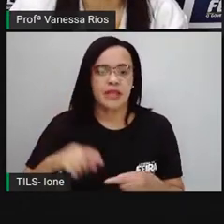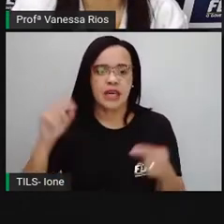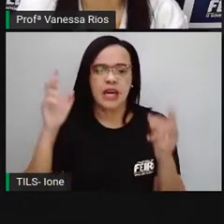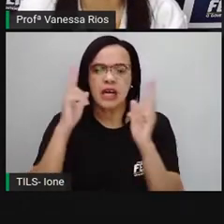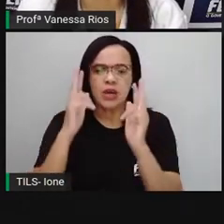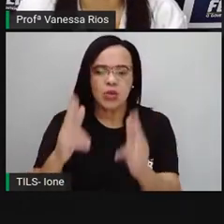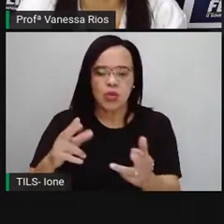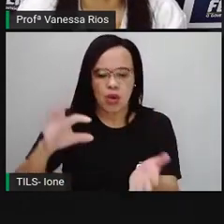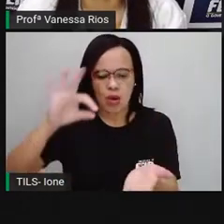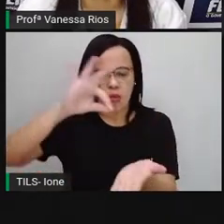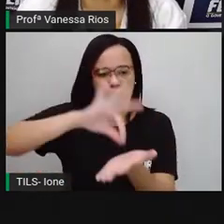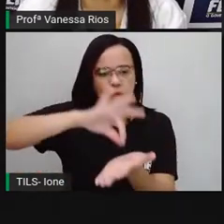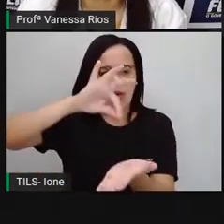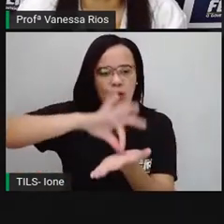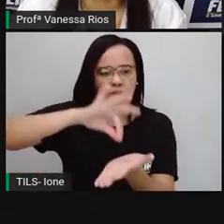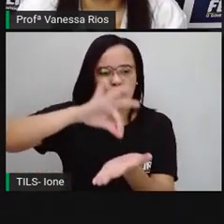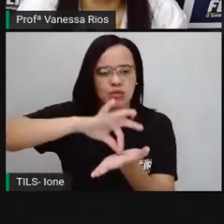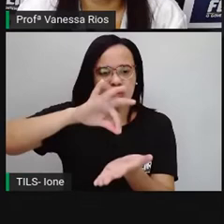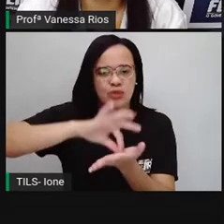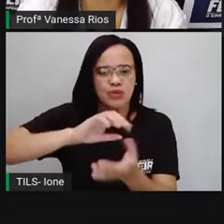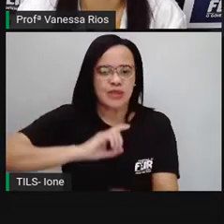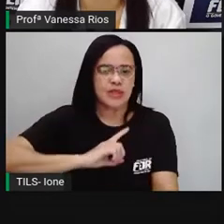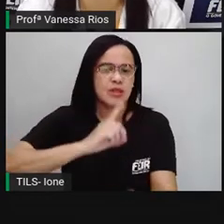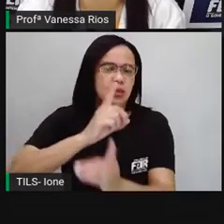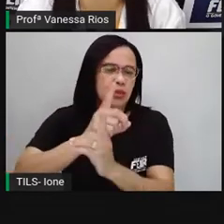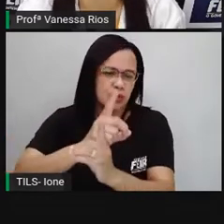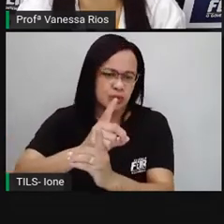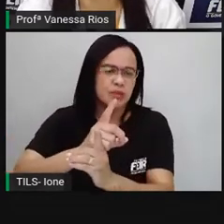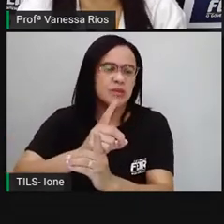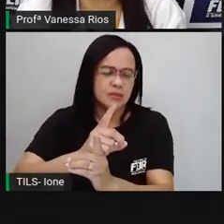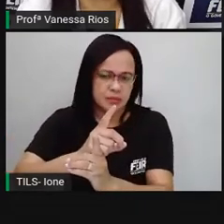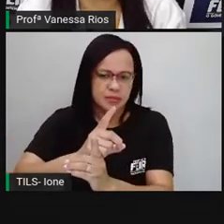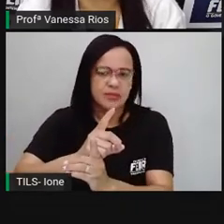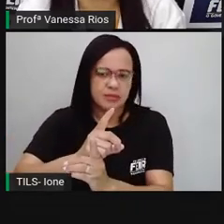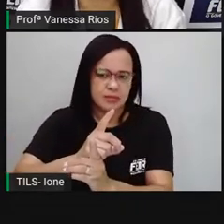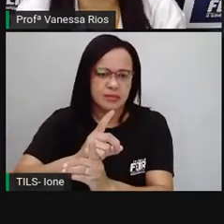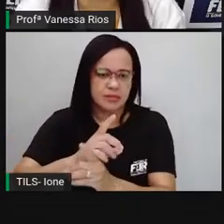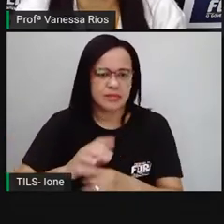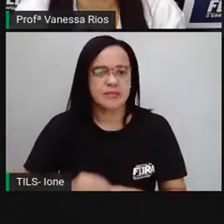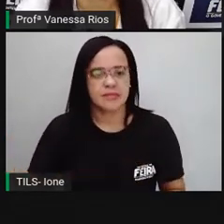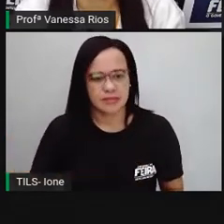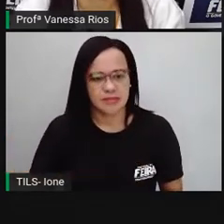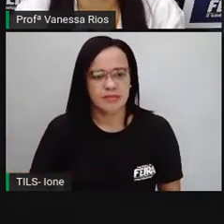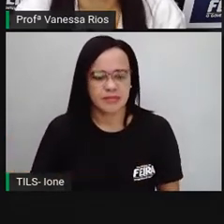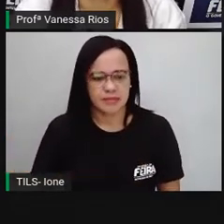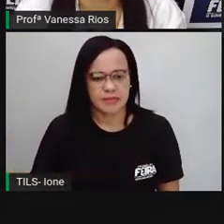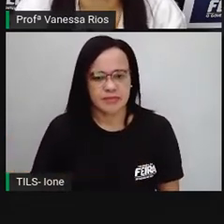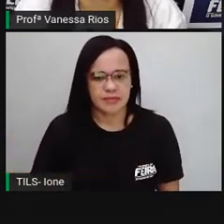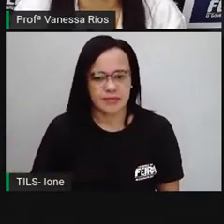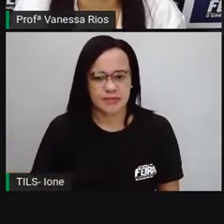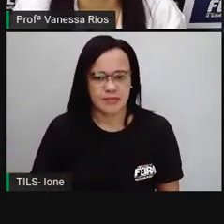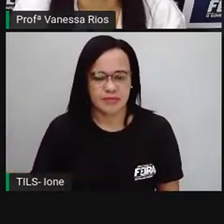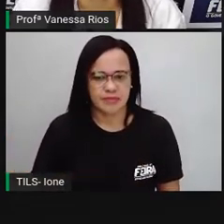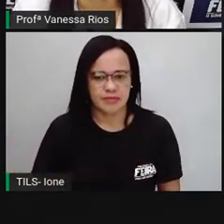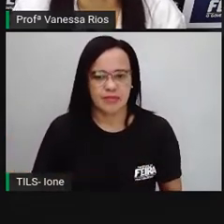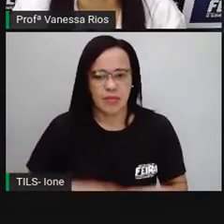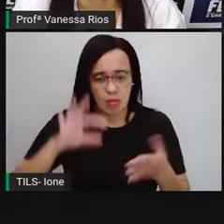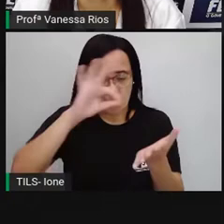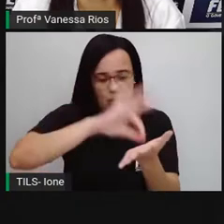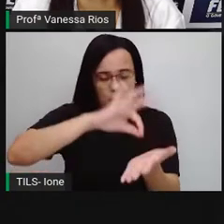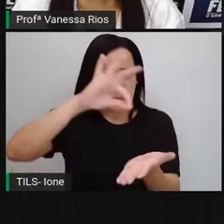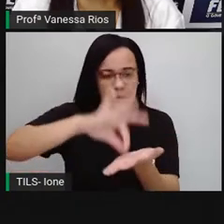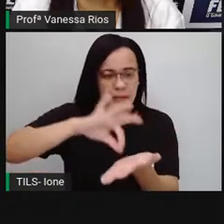as retas que formam um ângulo. E isso exatamente, né? Os vértices aí, ó, são